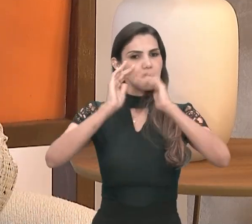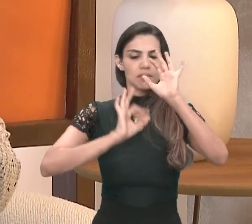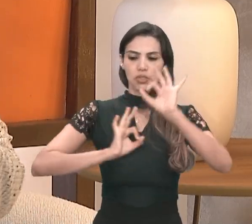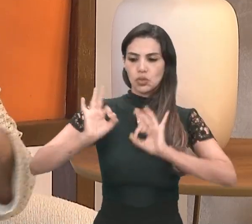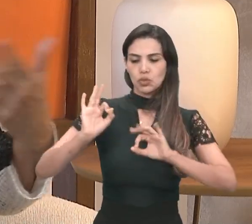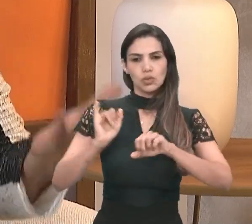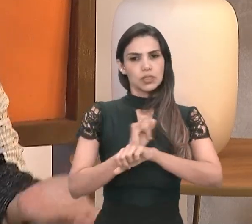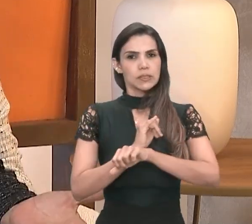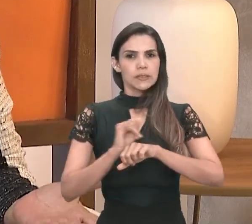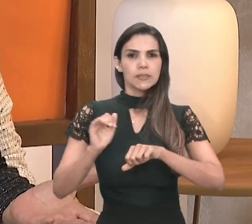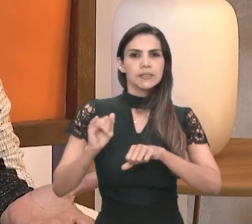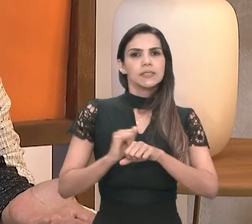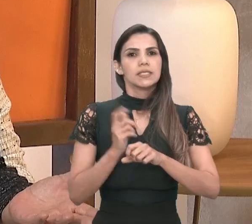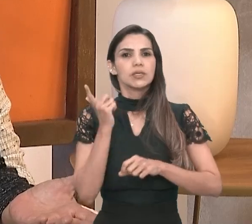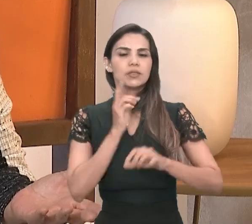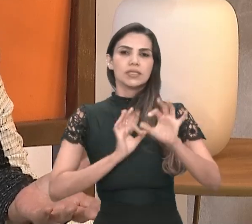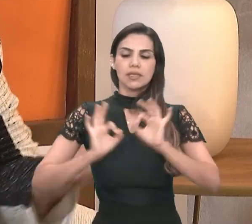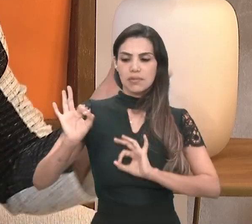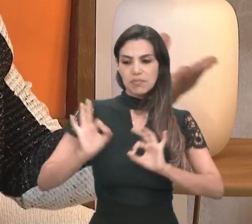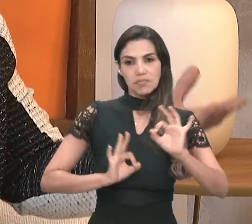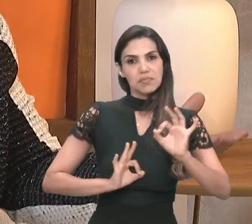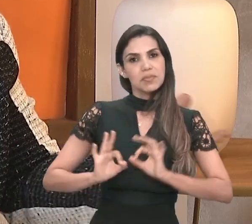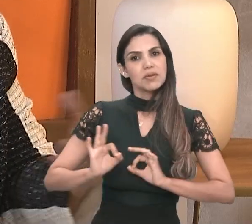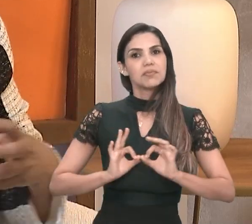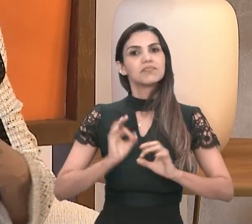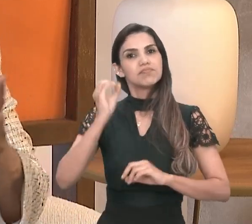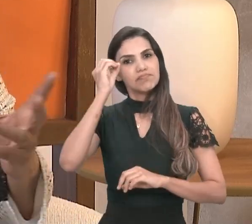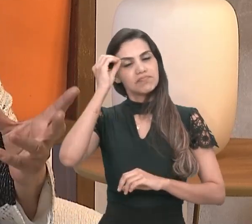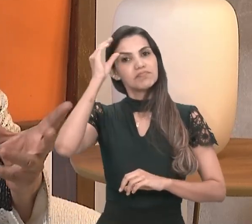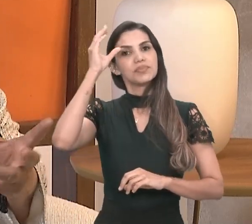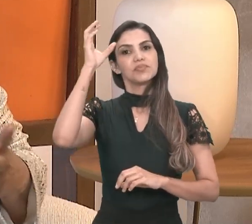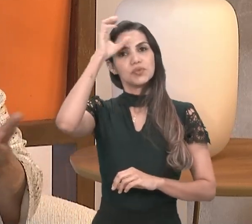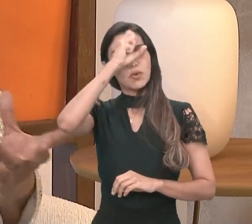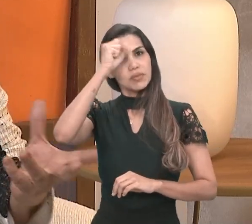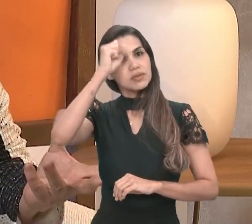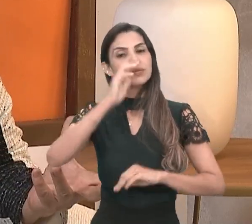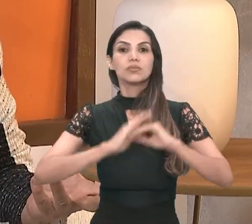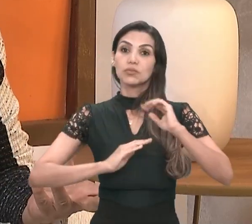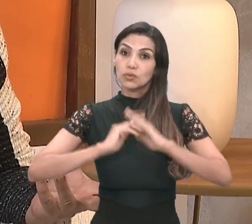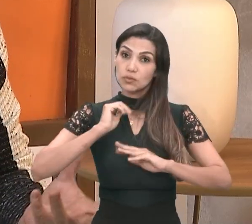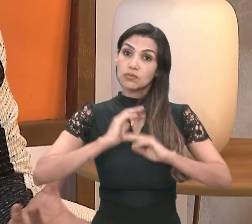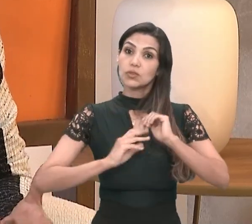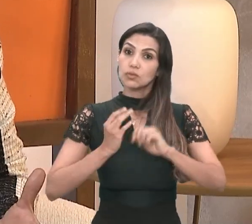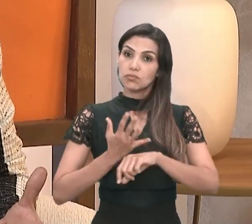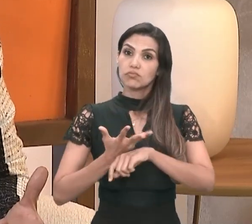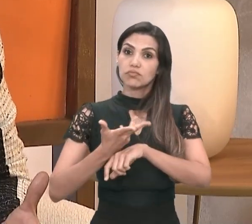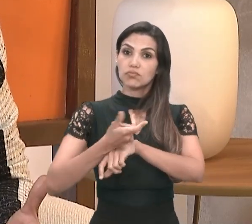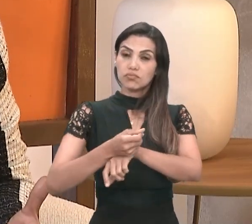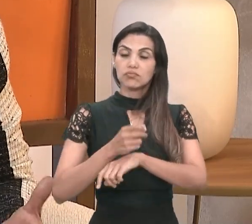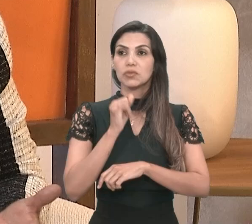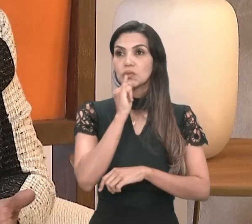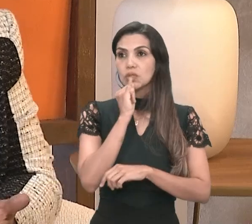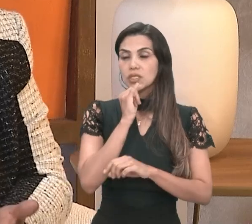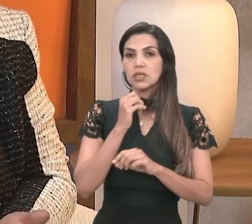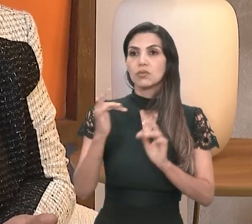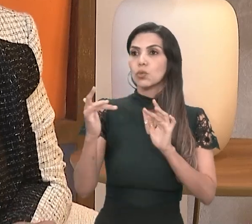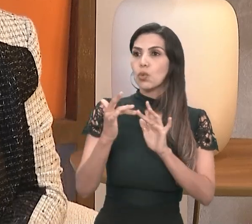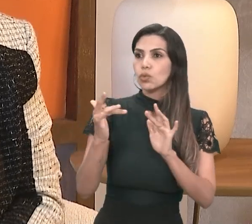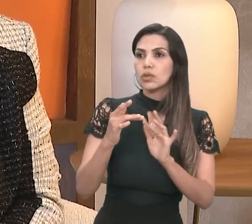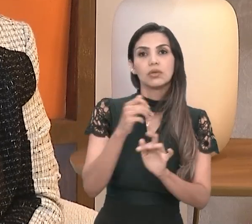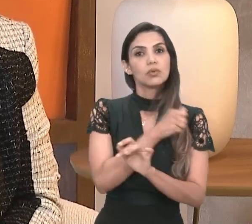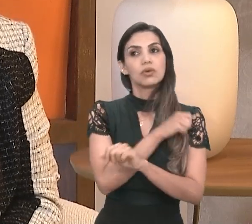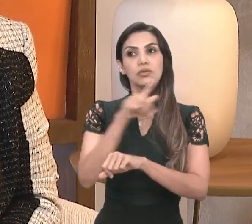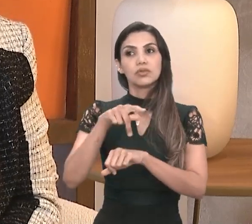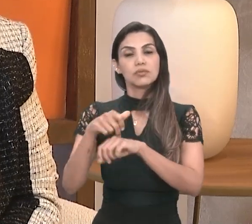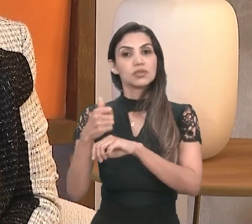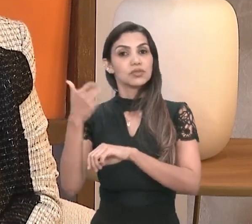um profissional para um mundo globalizado. E inclui a interação com a nossa comunidade de alunos internacionais, receber um